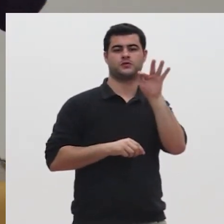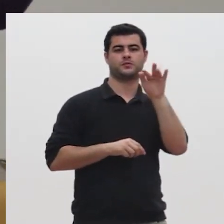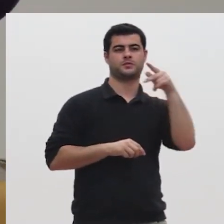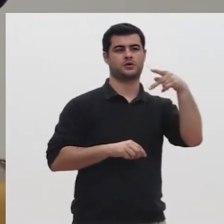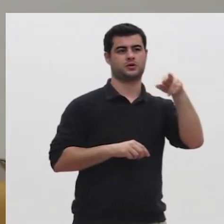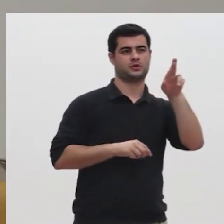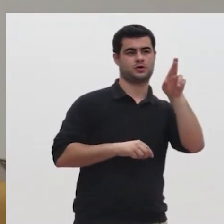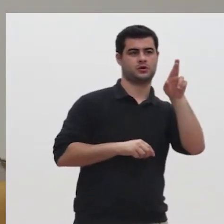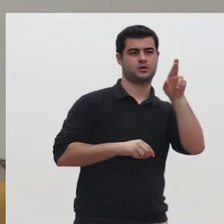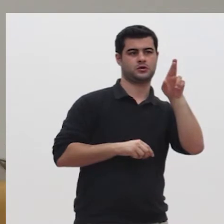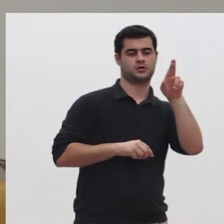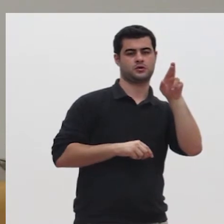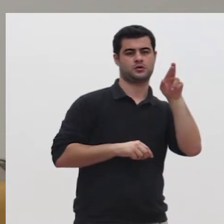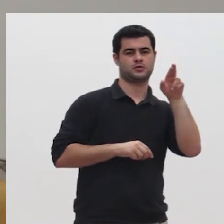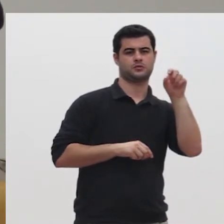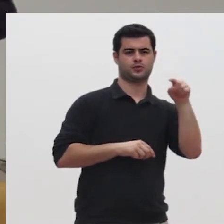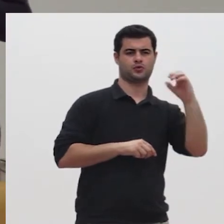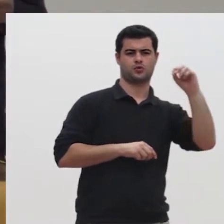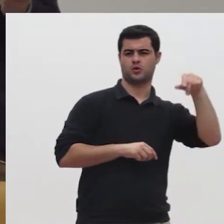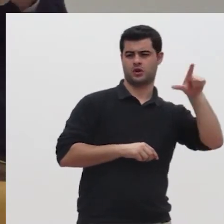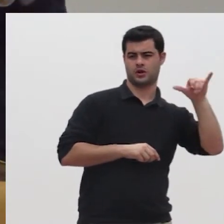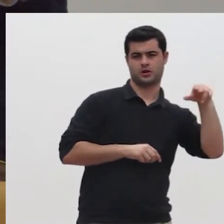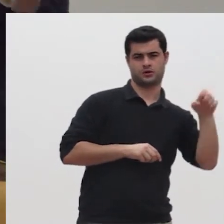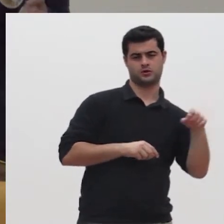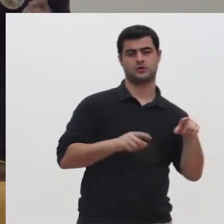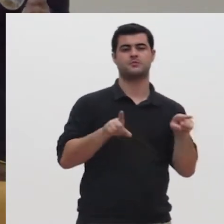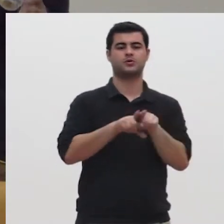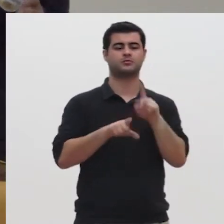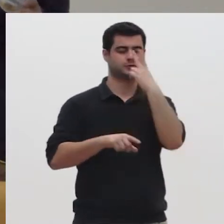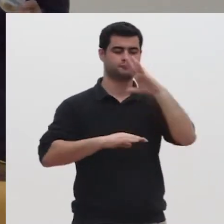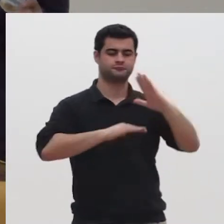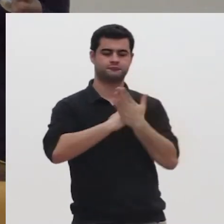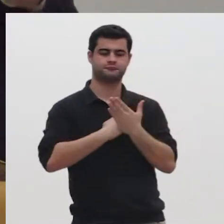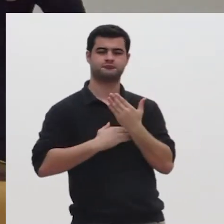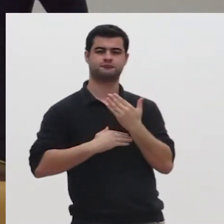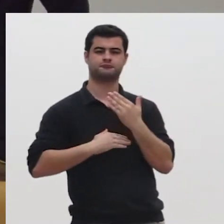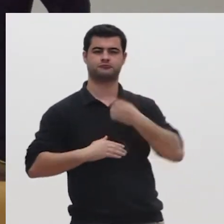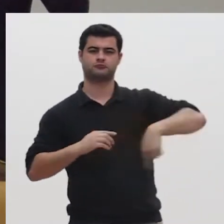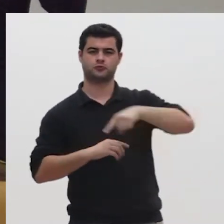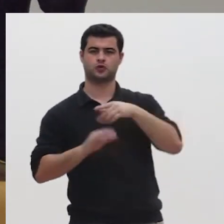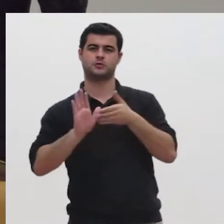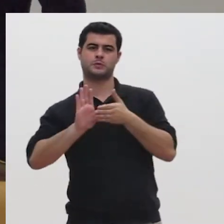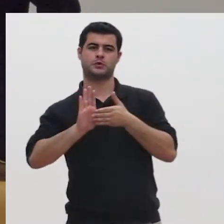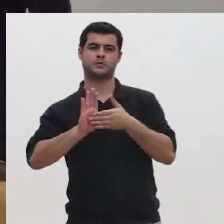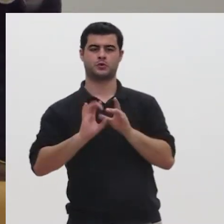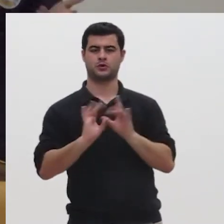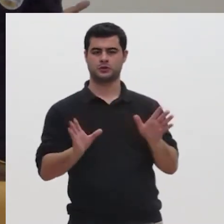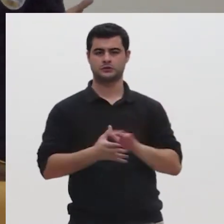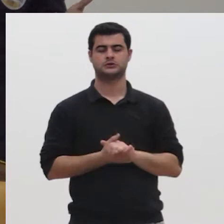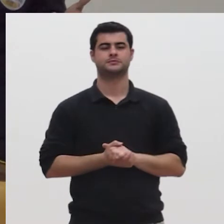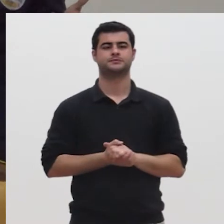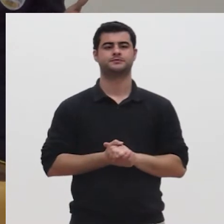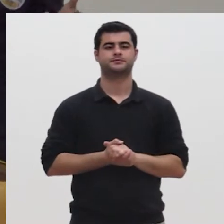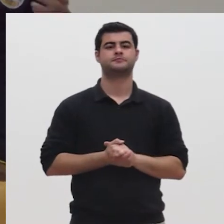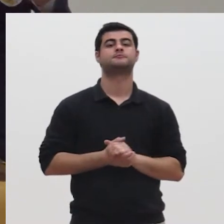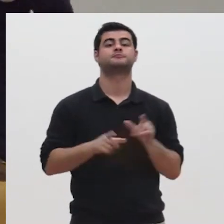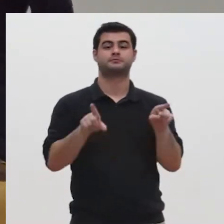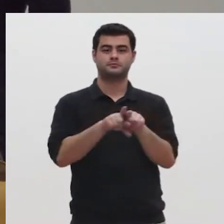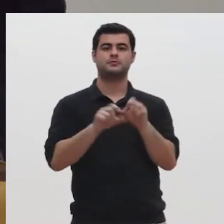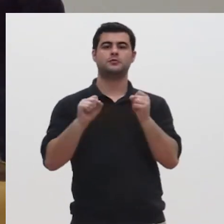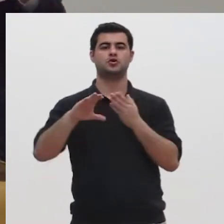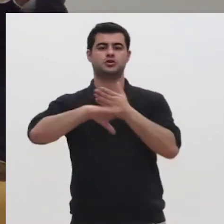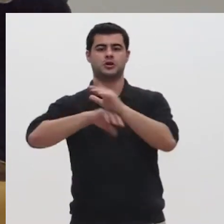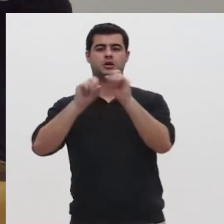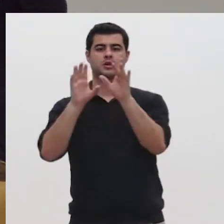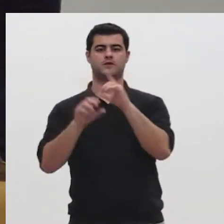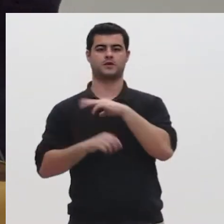que é uma ferramenta de construção coletiva de propostas. Vocês podem entrar e ver todas as nossas propostas,